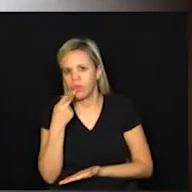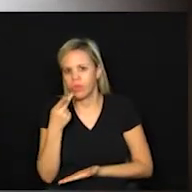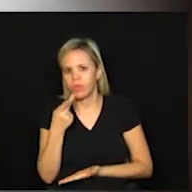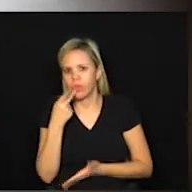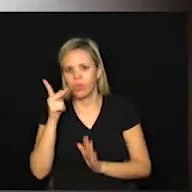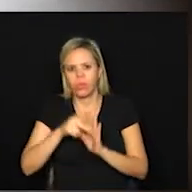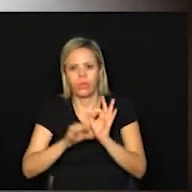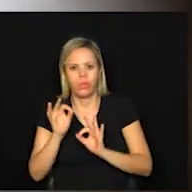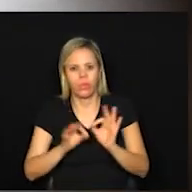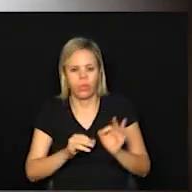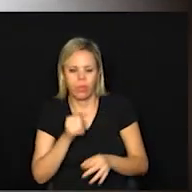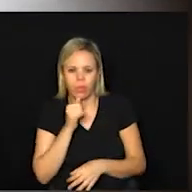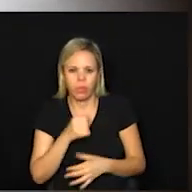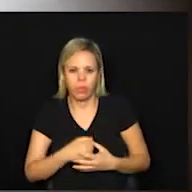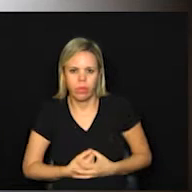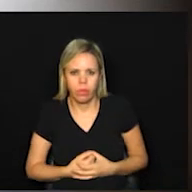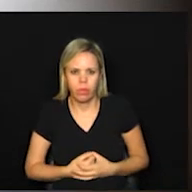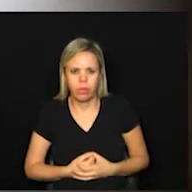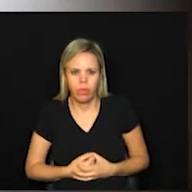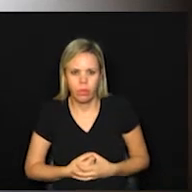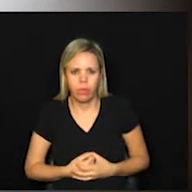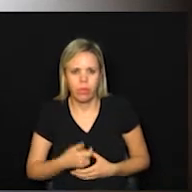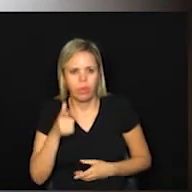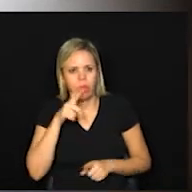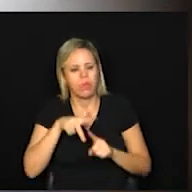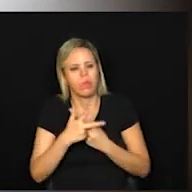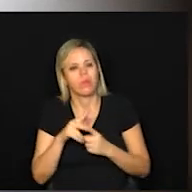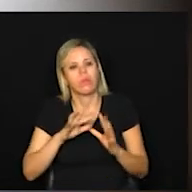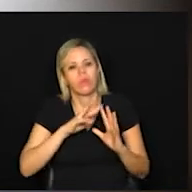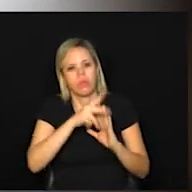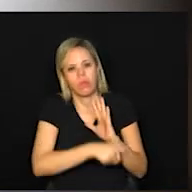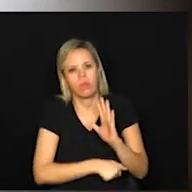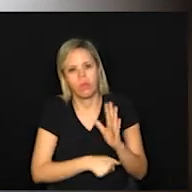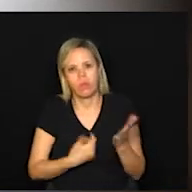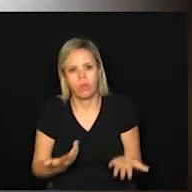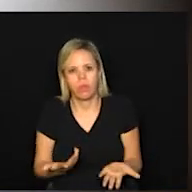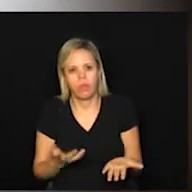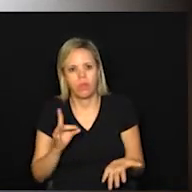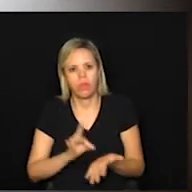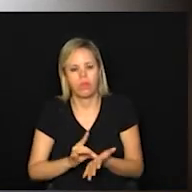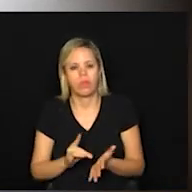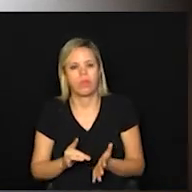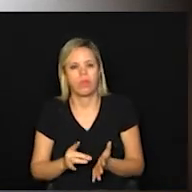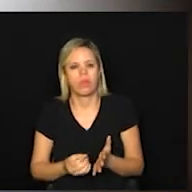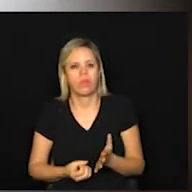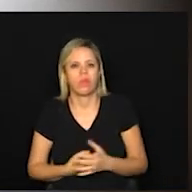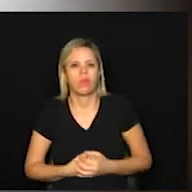um plano de recuperação ambiental para religar os